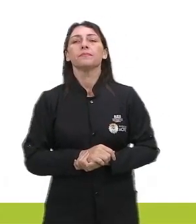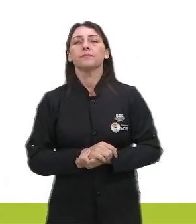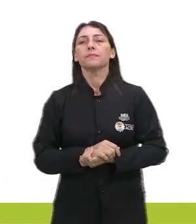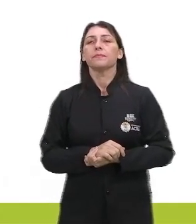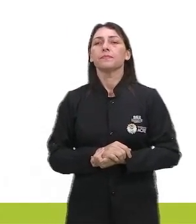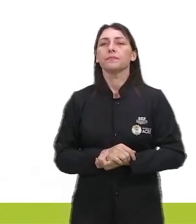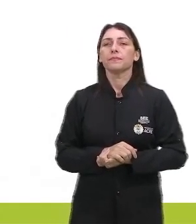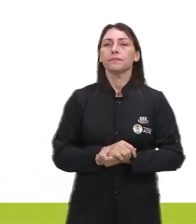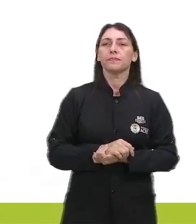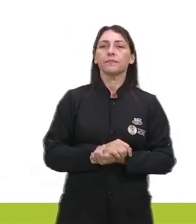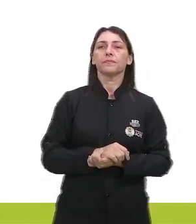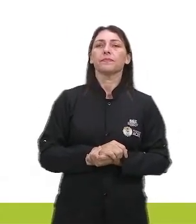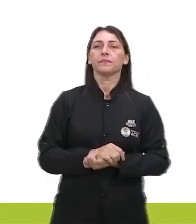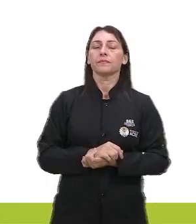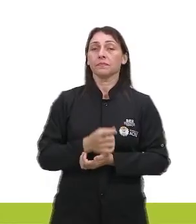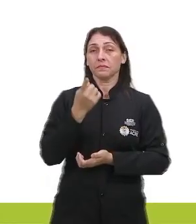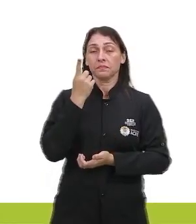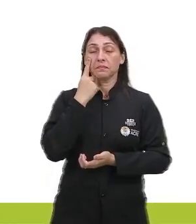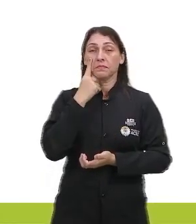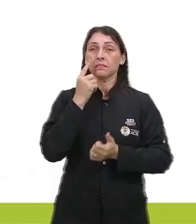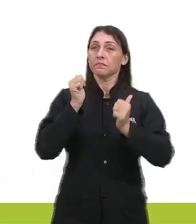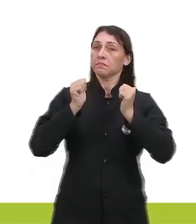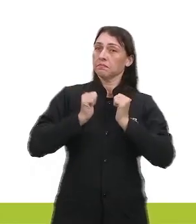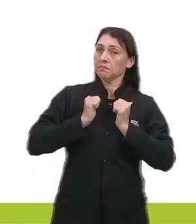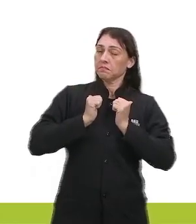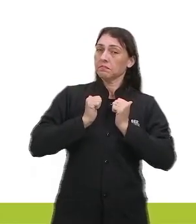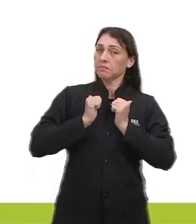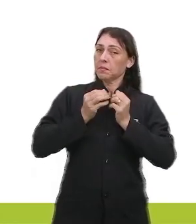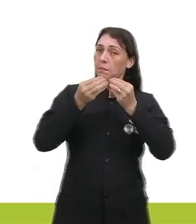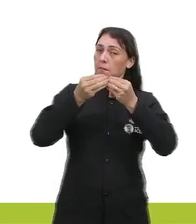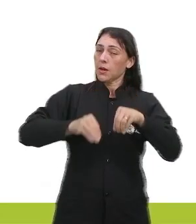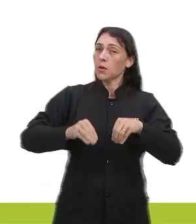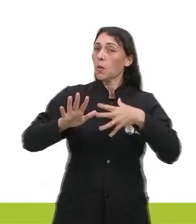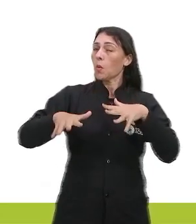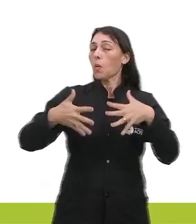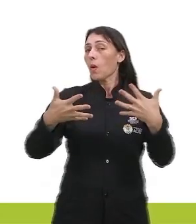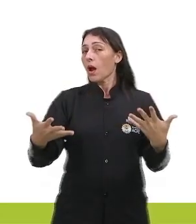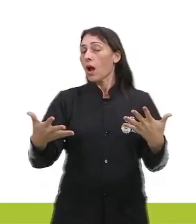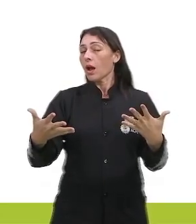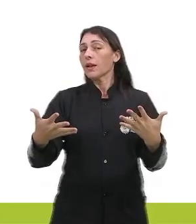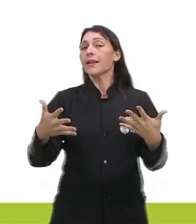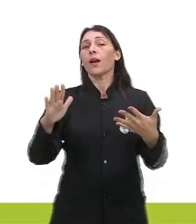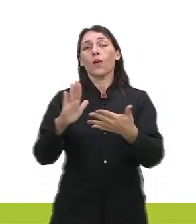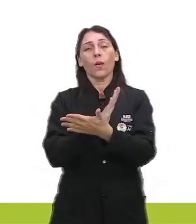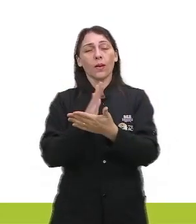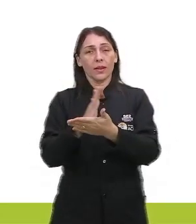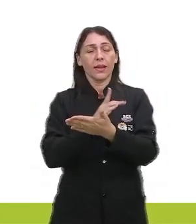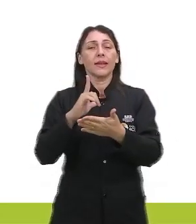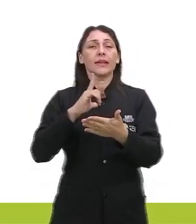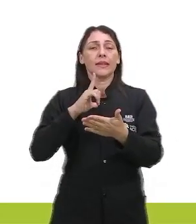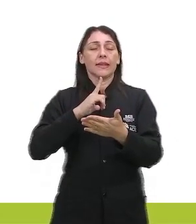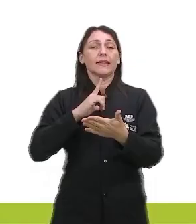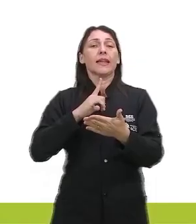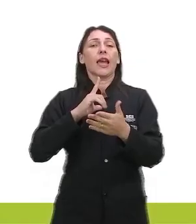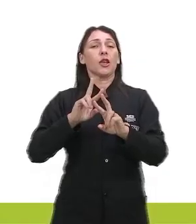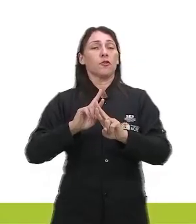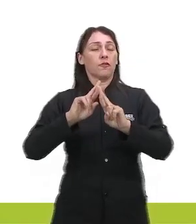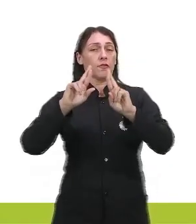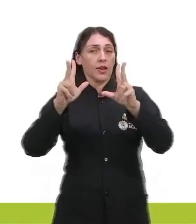avançar um pouquinho mais. Comportamentos prejudiciais. Quais são as situações que são diferenciadas